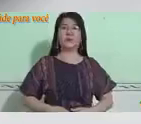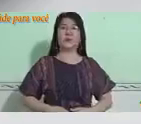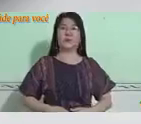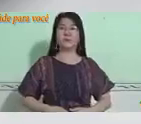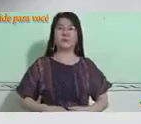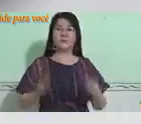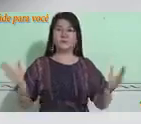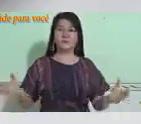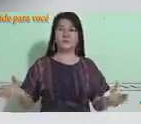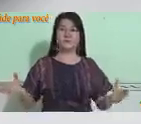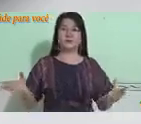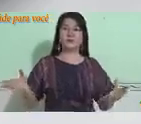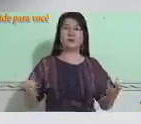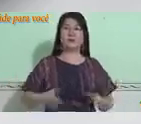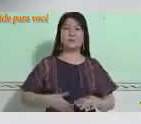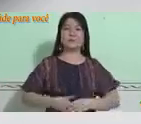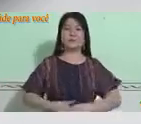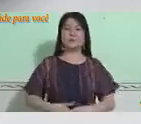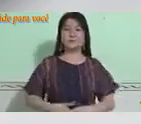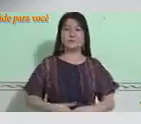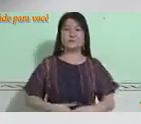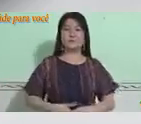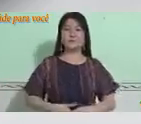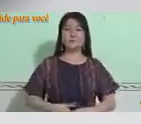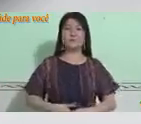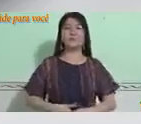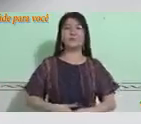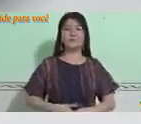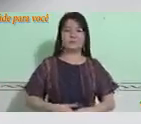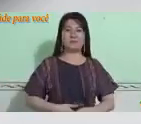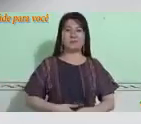as fezes e beber água potável, por exemplo.